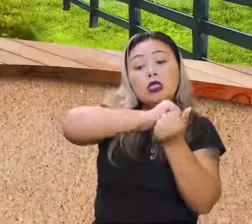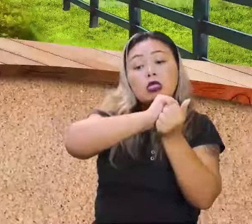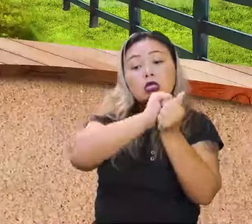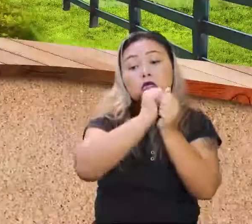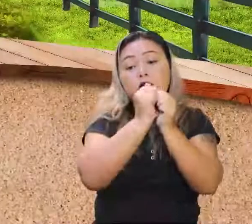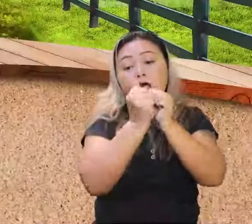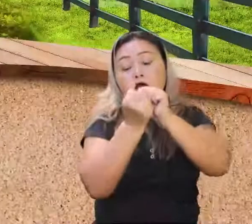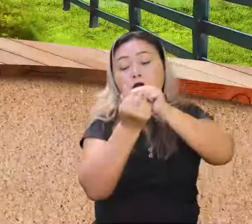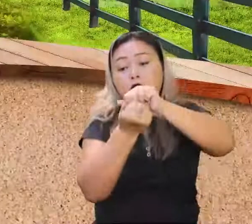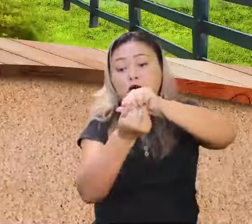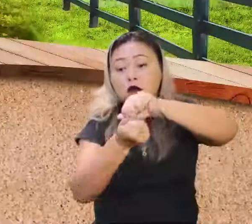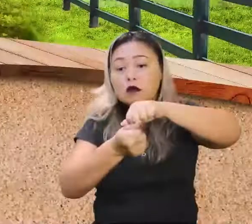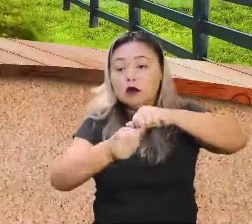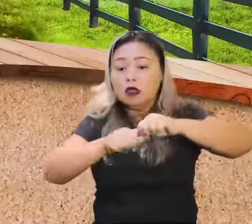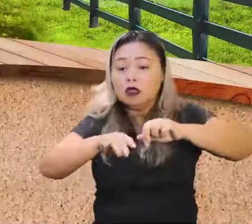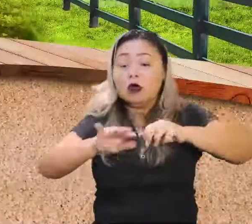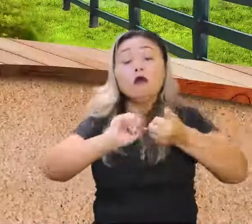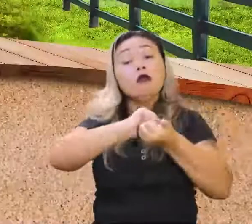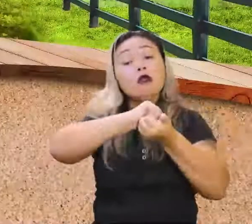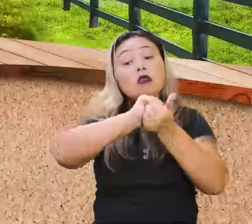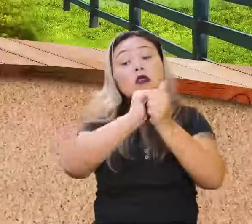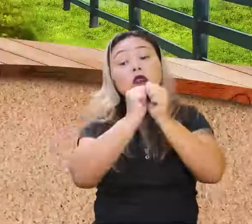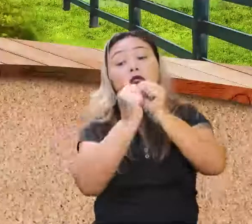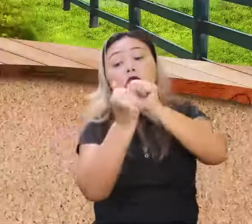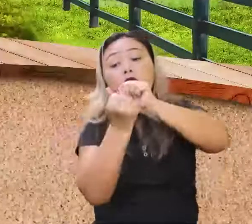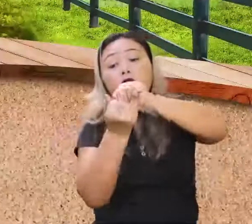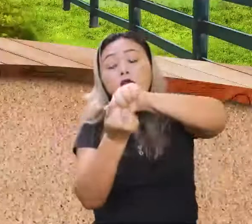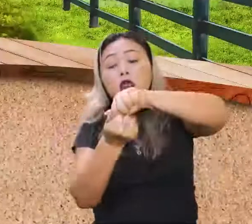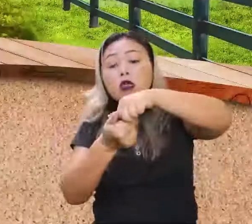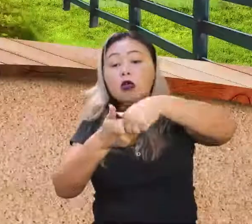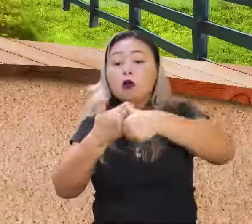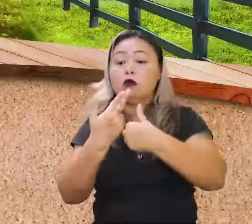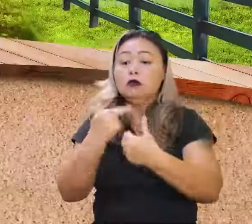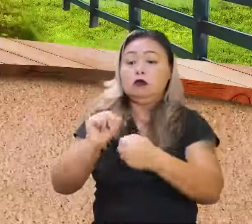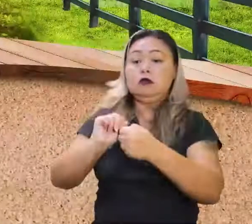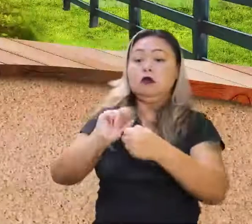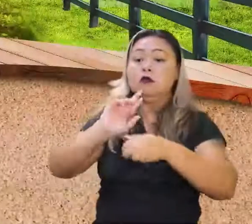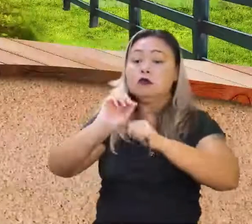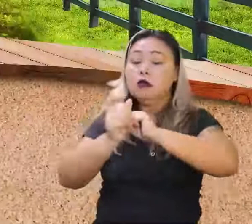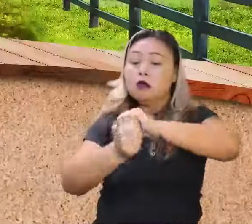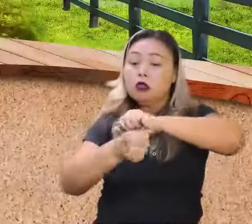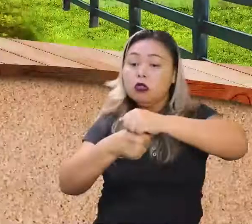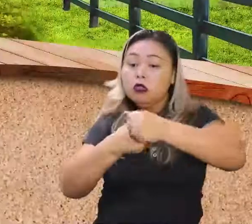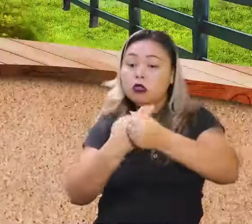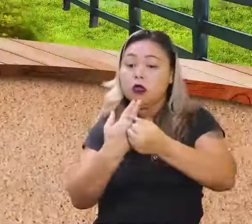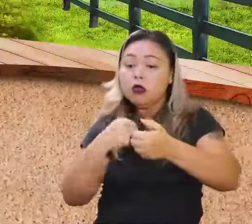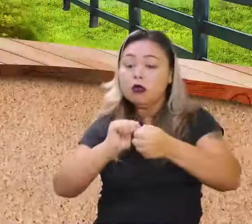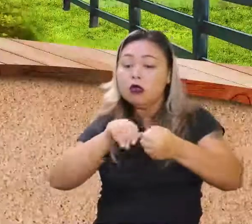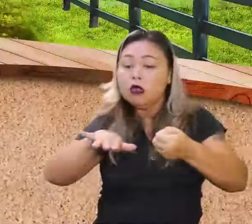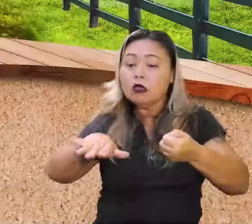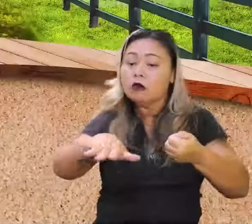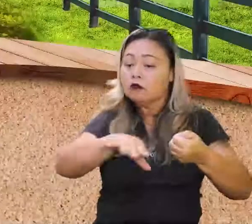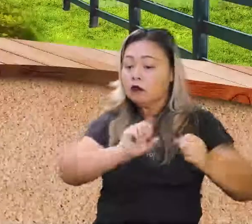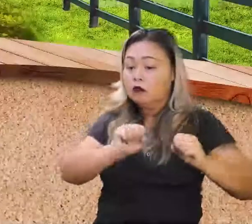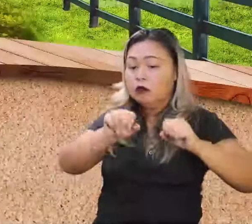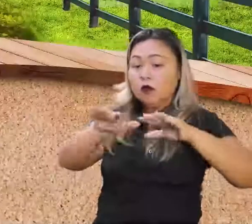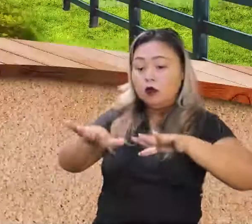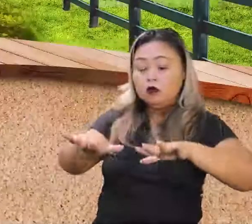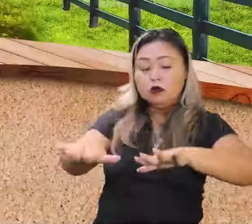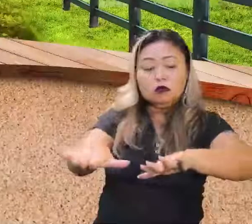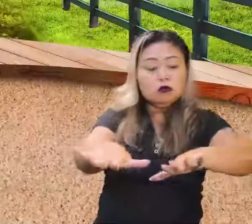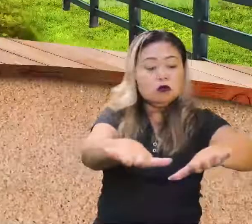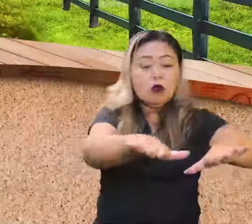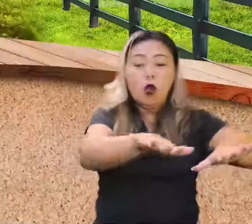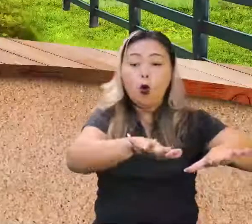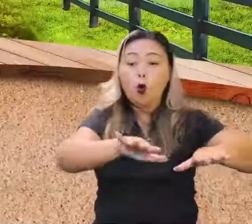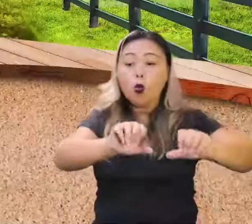Composteira, compostagem, para transformar aquilo em nutriente. Que quando você joga aquilo no solo